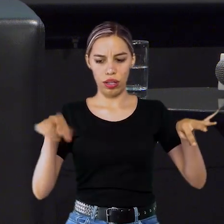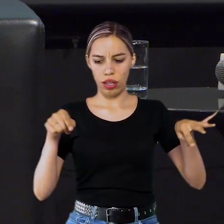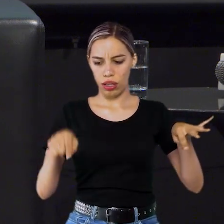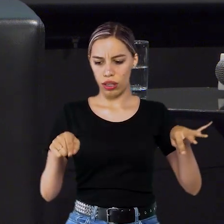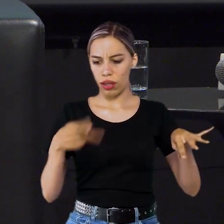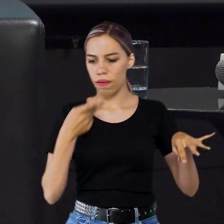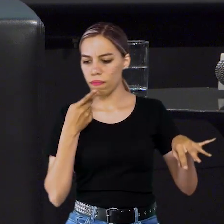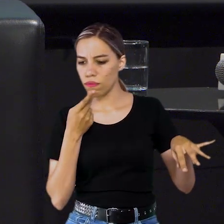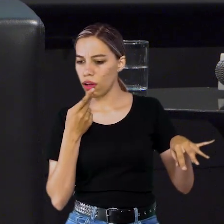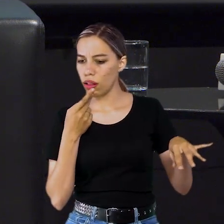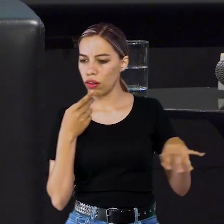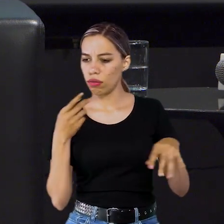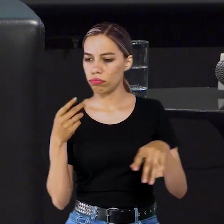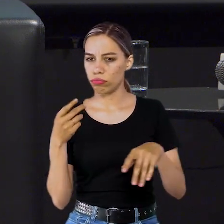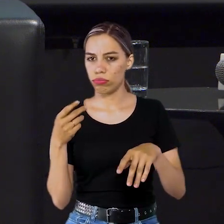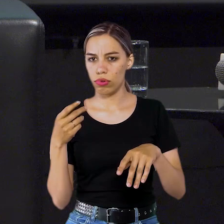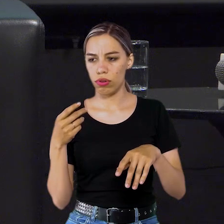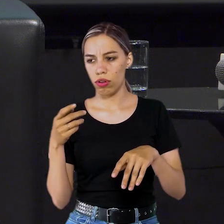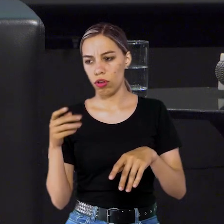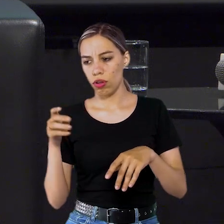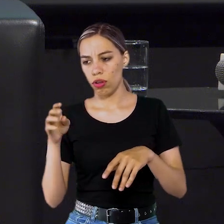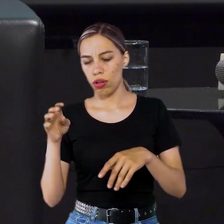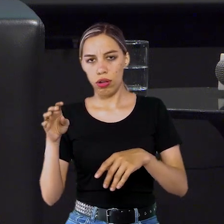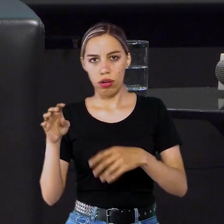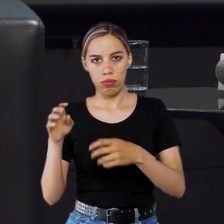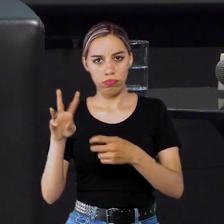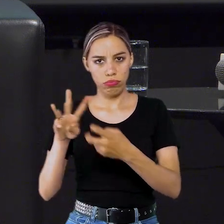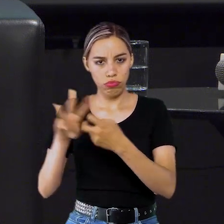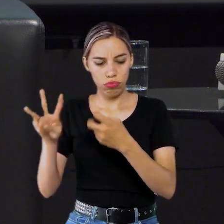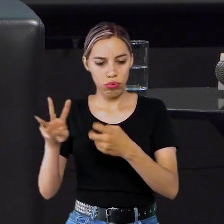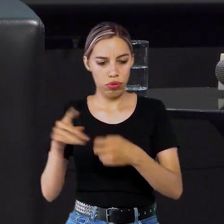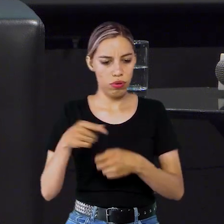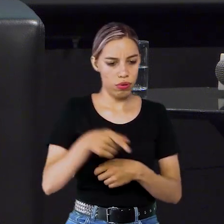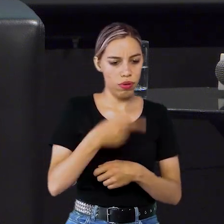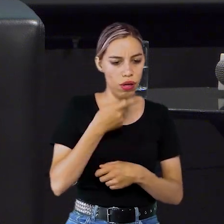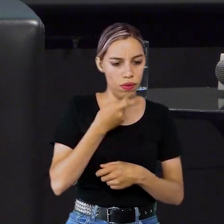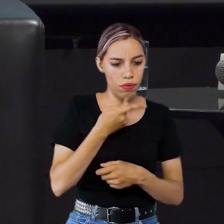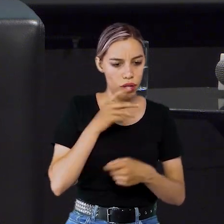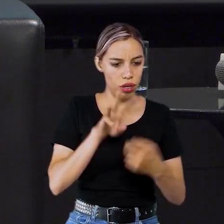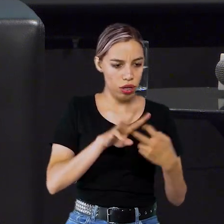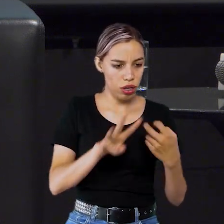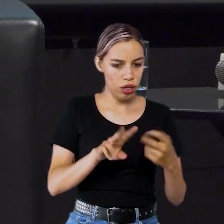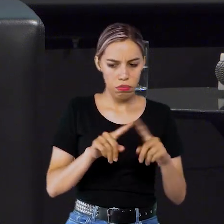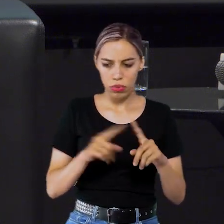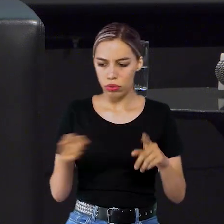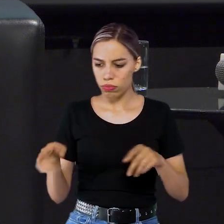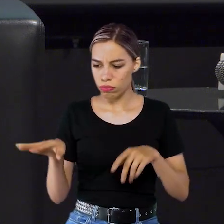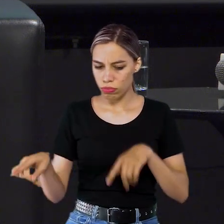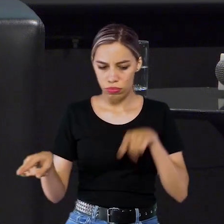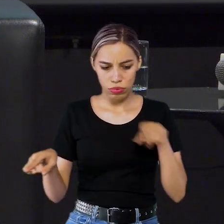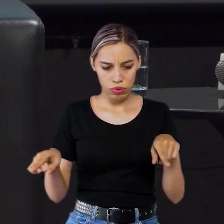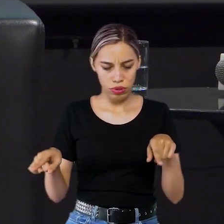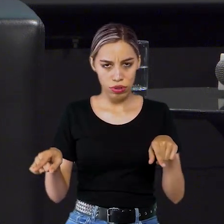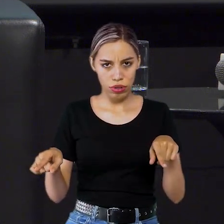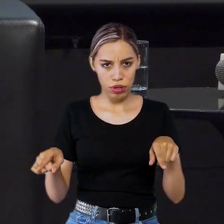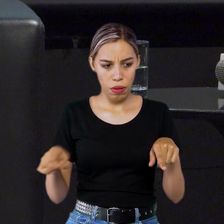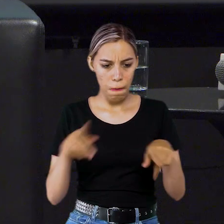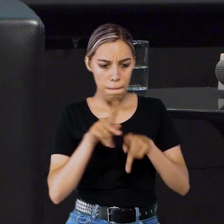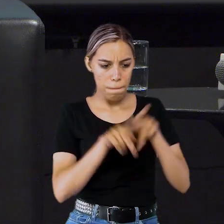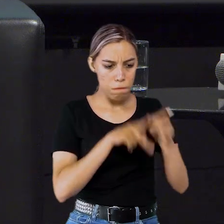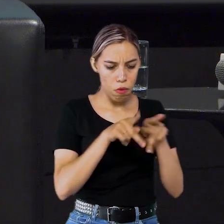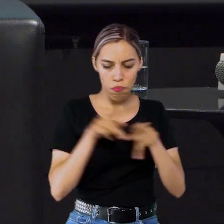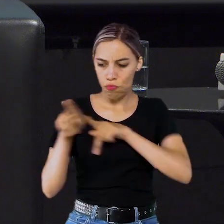quando a gente para pensar, e assim com o Guarani, mas com vários outros povos no Brasil, que estão aqui e ali, às vezes é um rio que